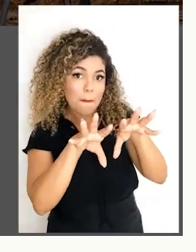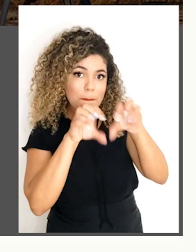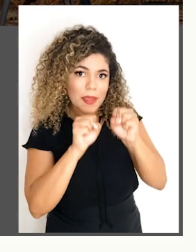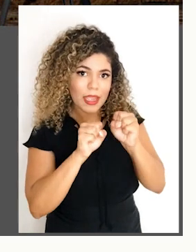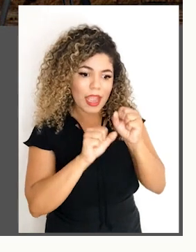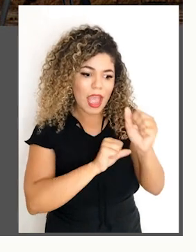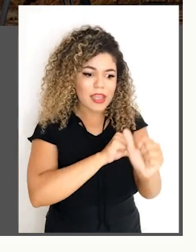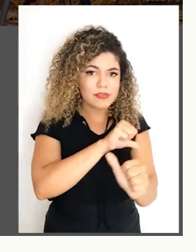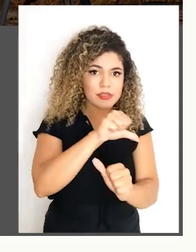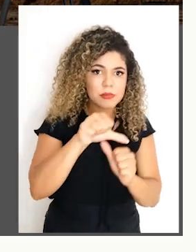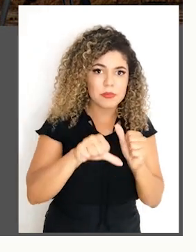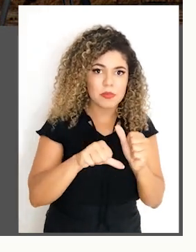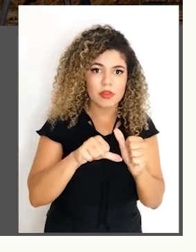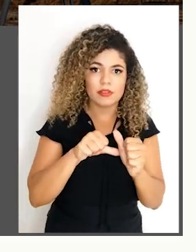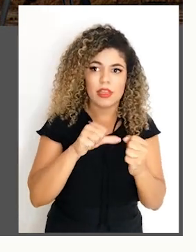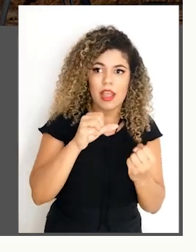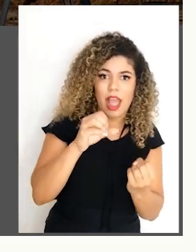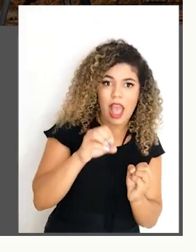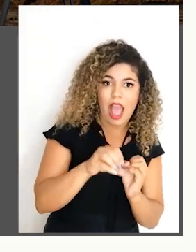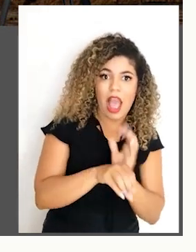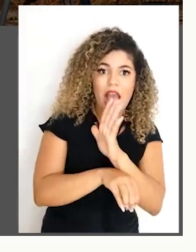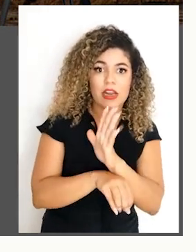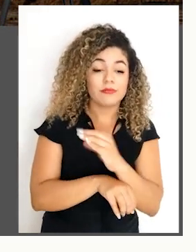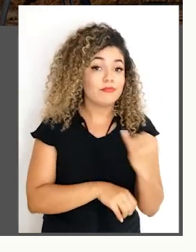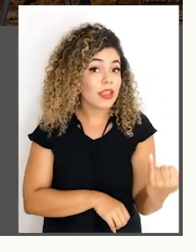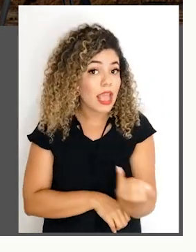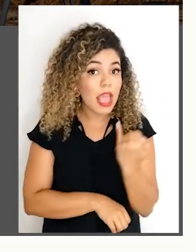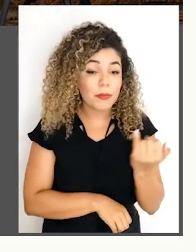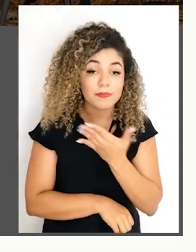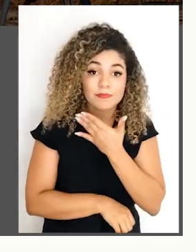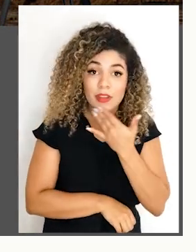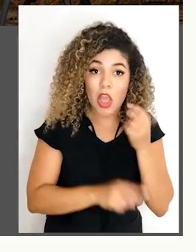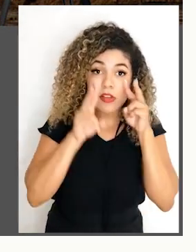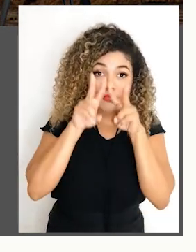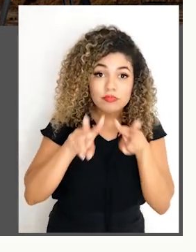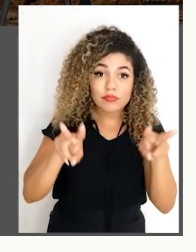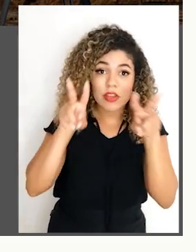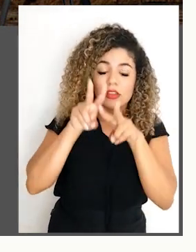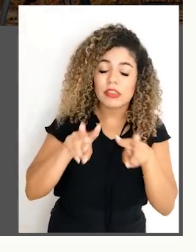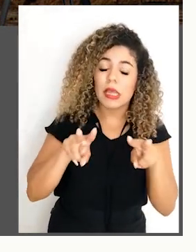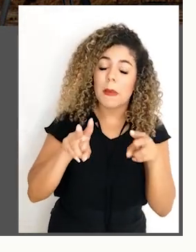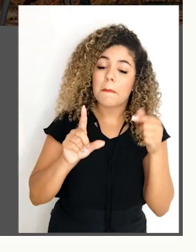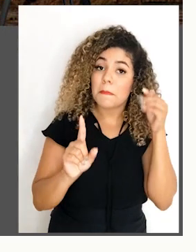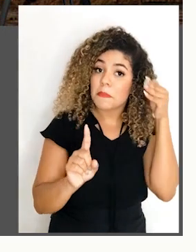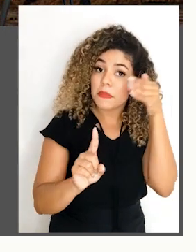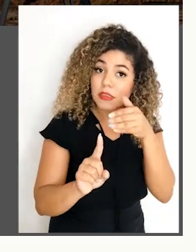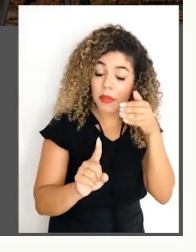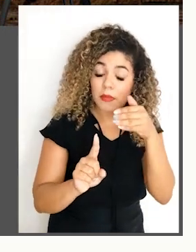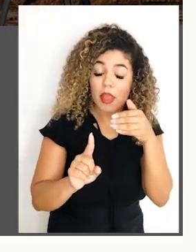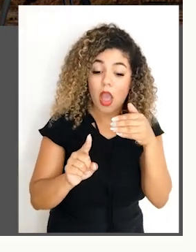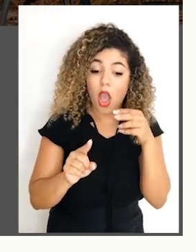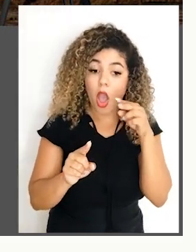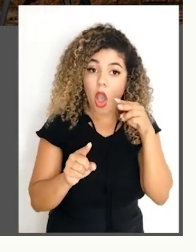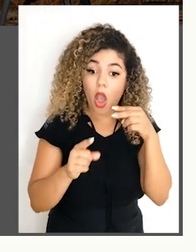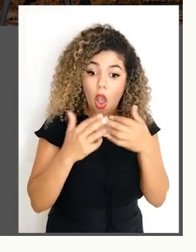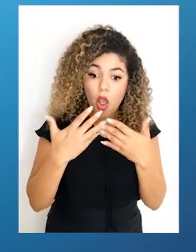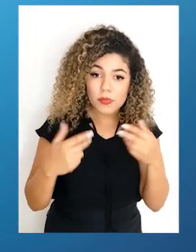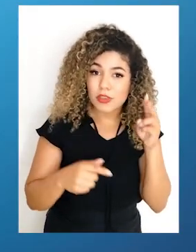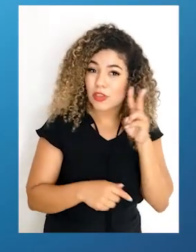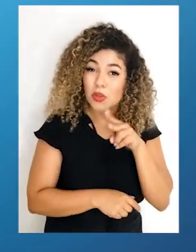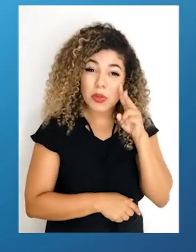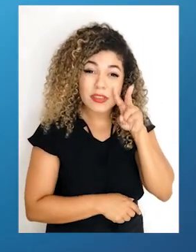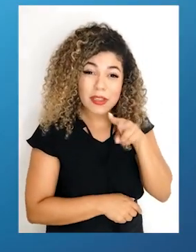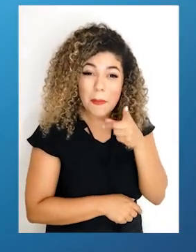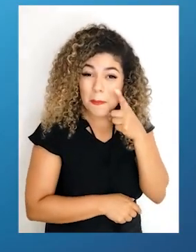processar a luz são extremamente importantes para a melhor visualização de principalmente objetos que nós não conseguimos fazer através do olho humano.